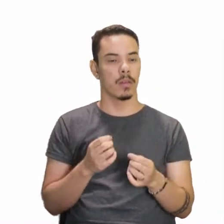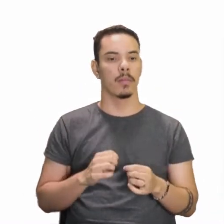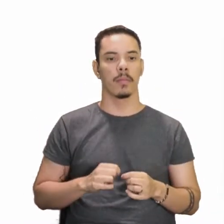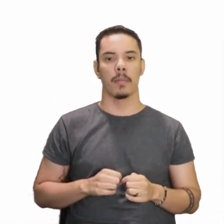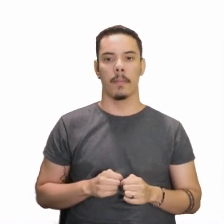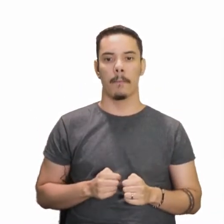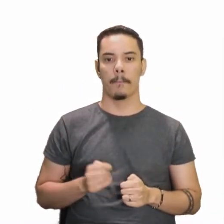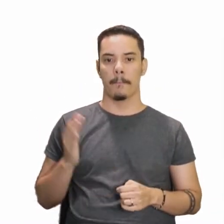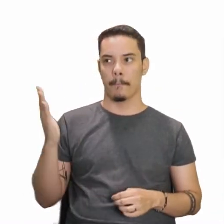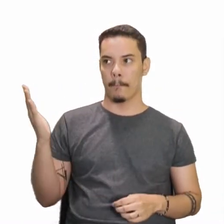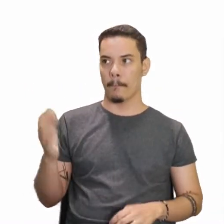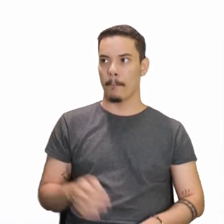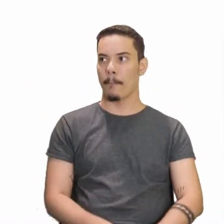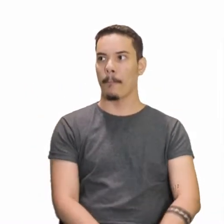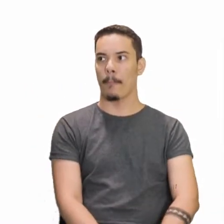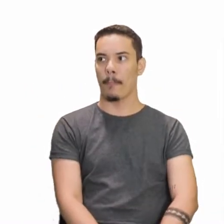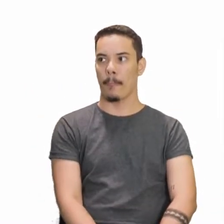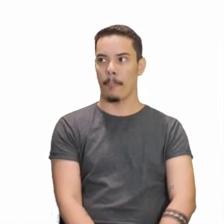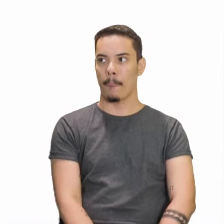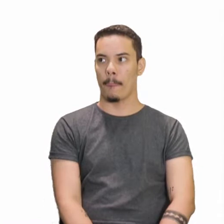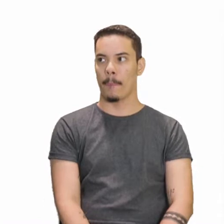tela, nós temos